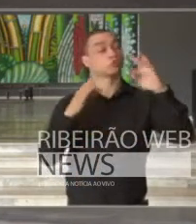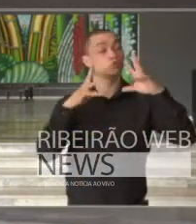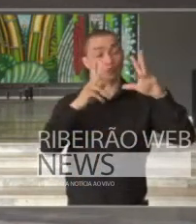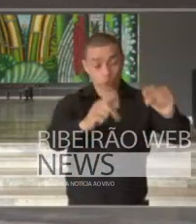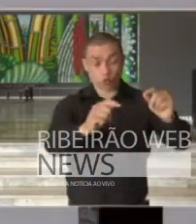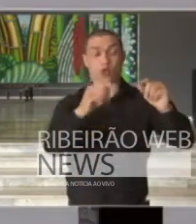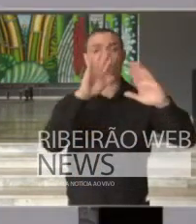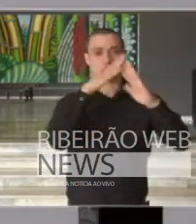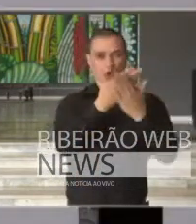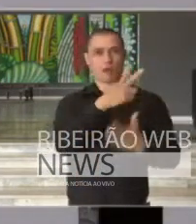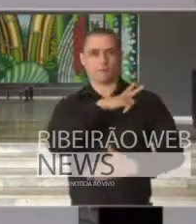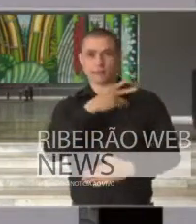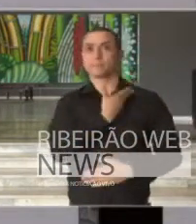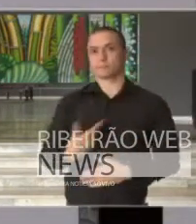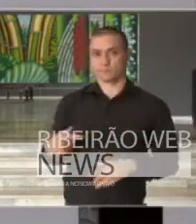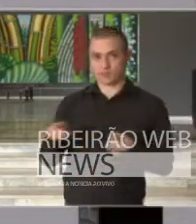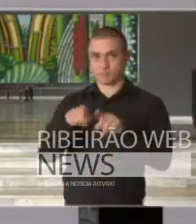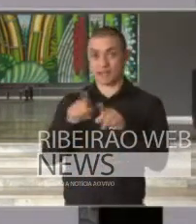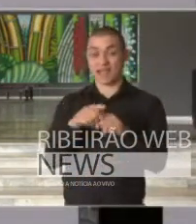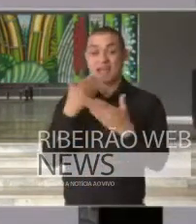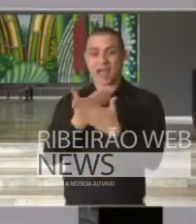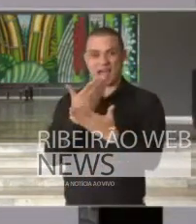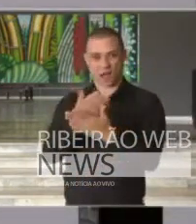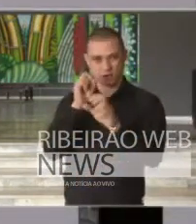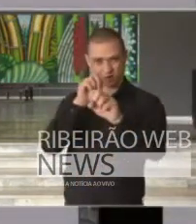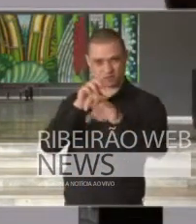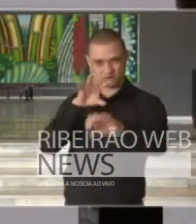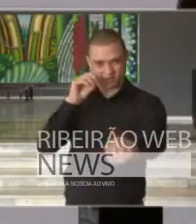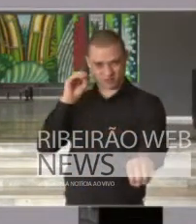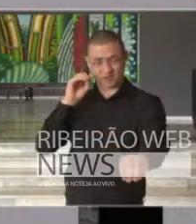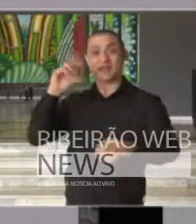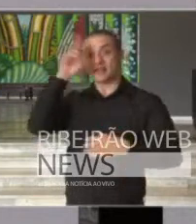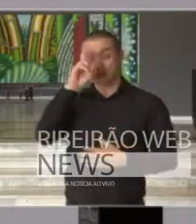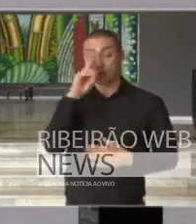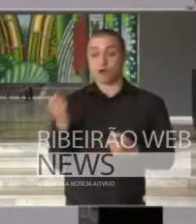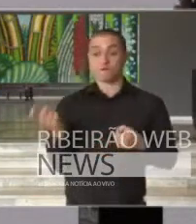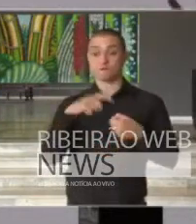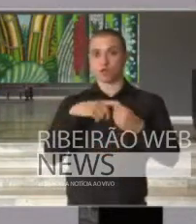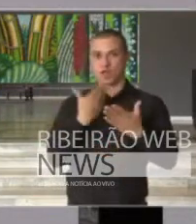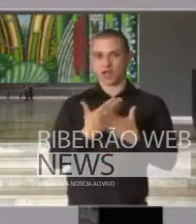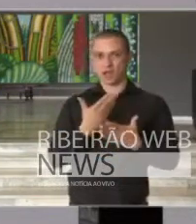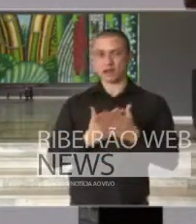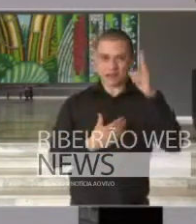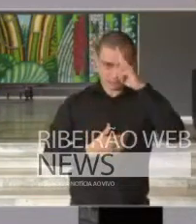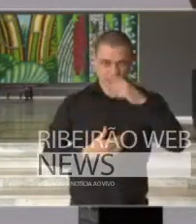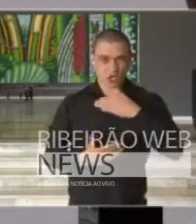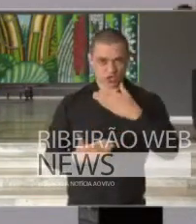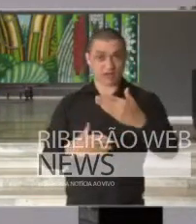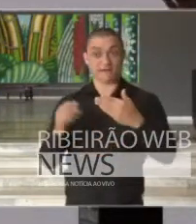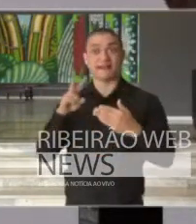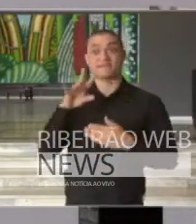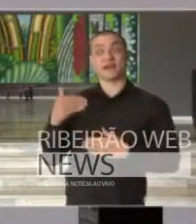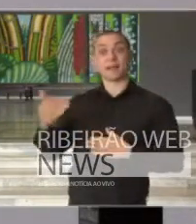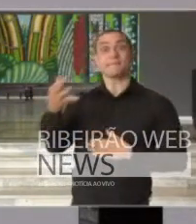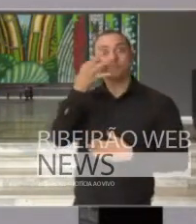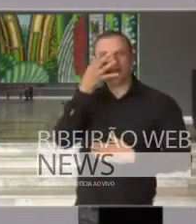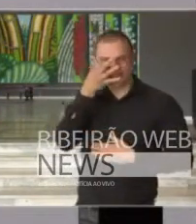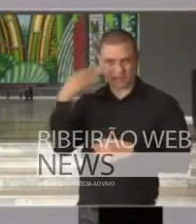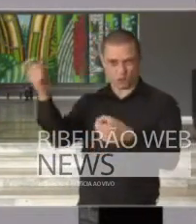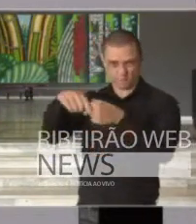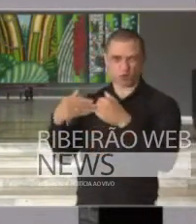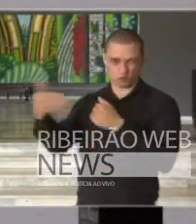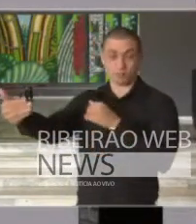passar? Aulas online, lembrando que nossas aulas recomeçam. Nós falamos até aqui das atividades